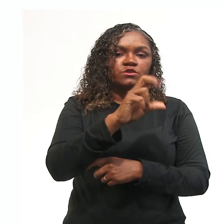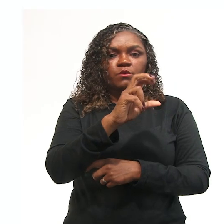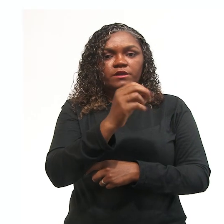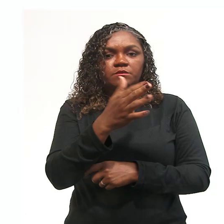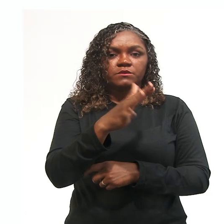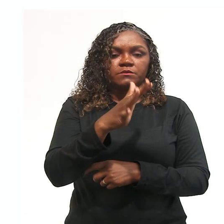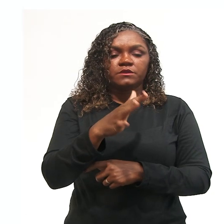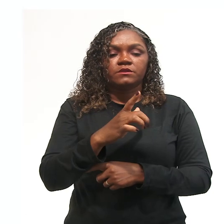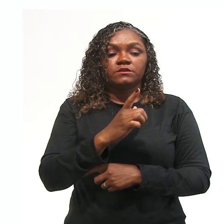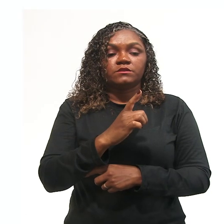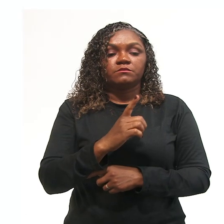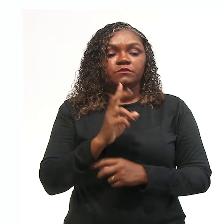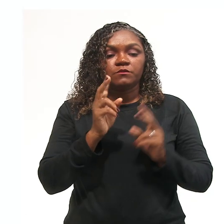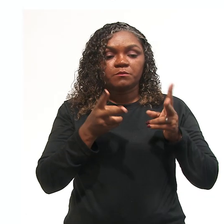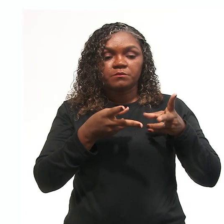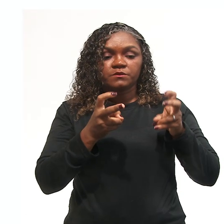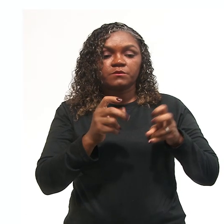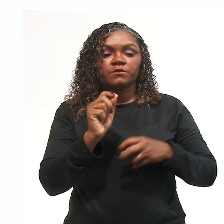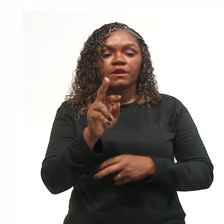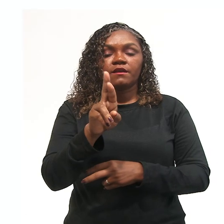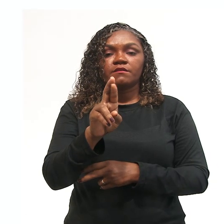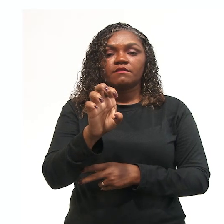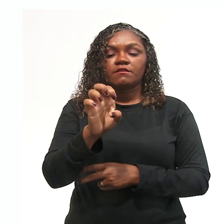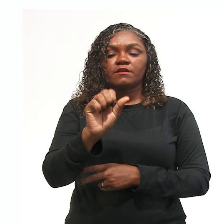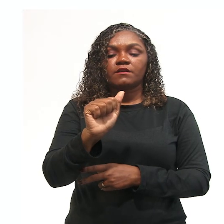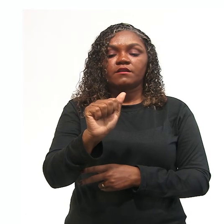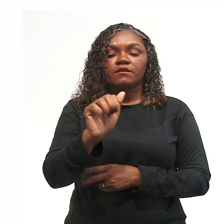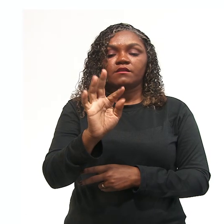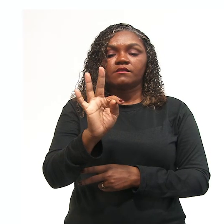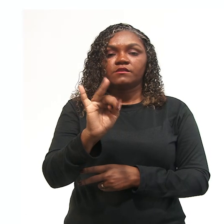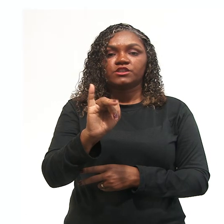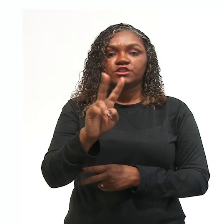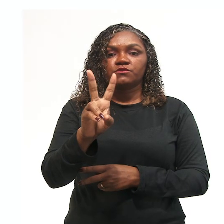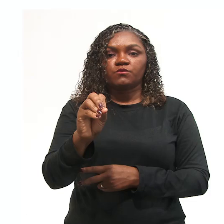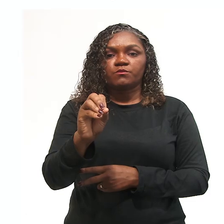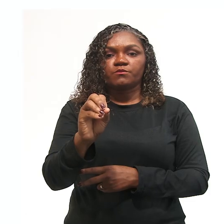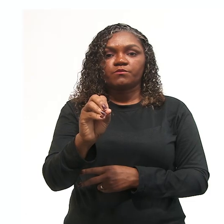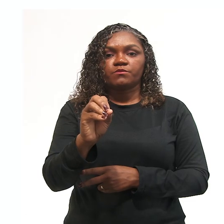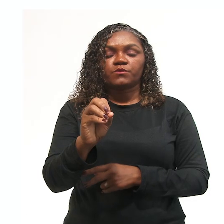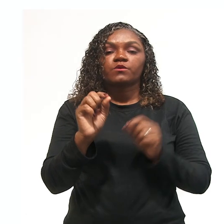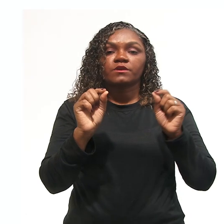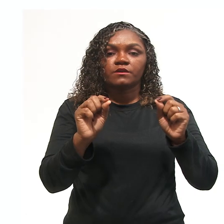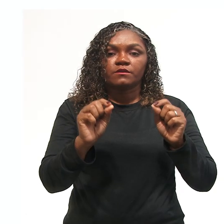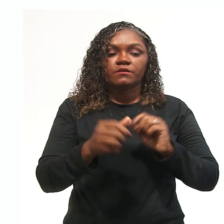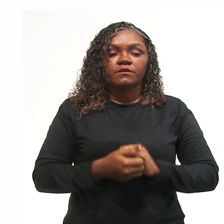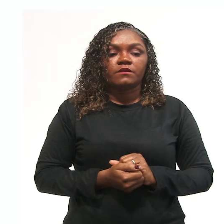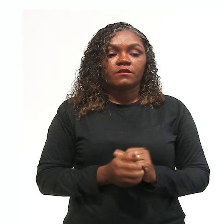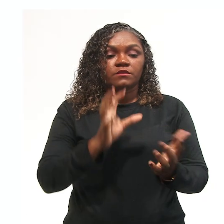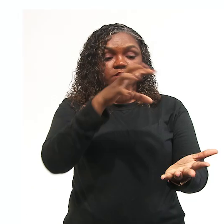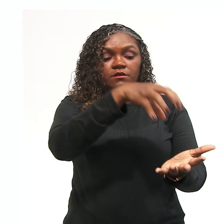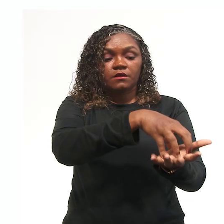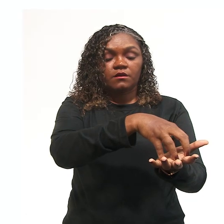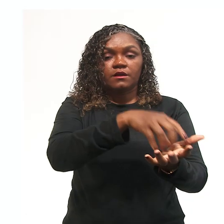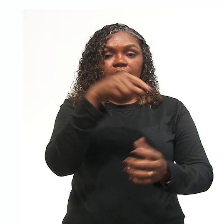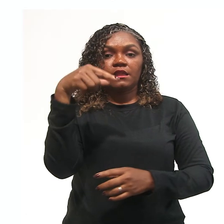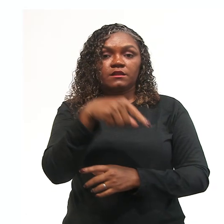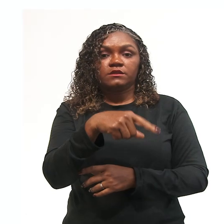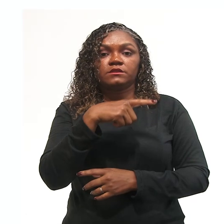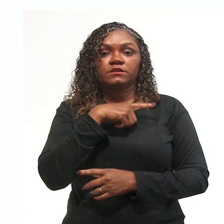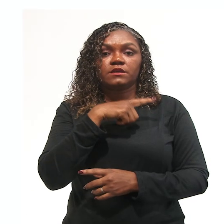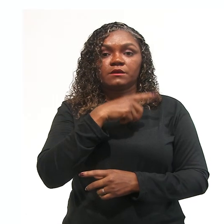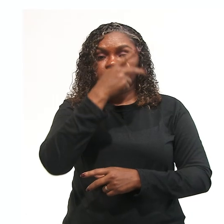um posicionamento reativo, né? Era um departamento de pessoal com